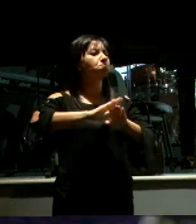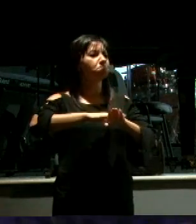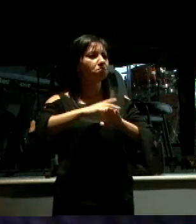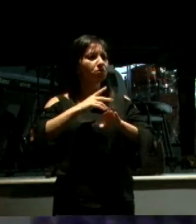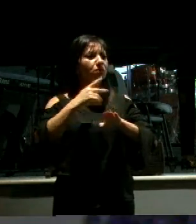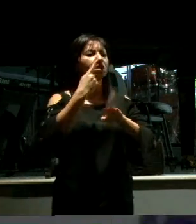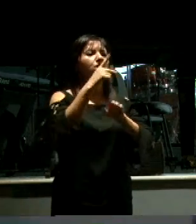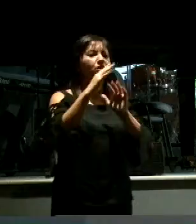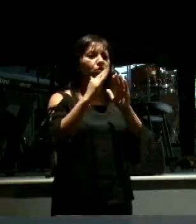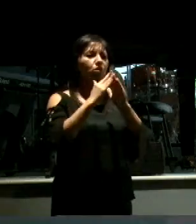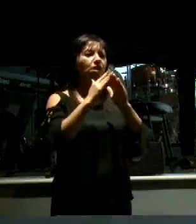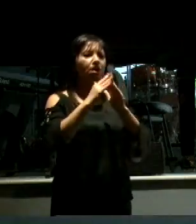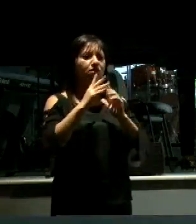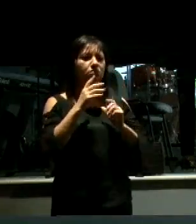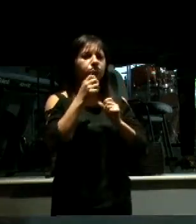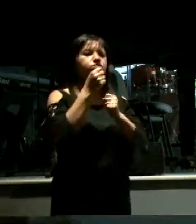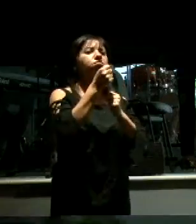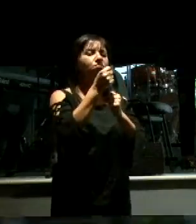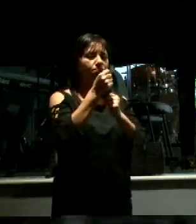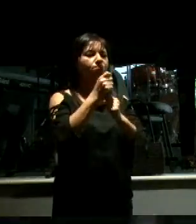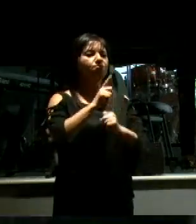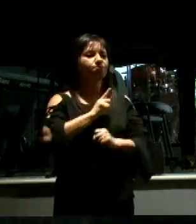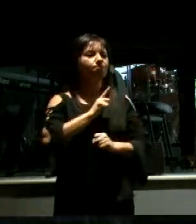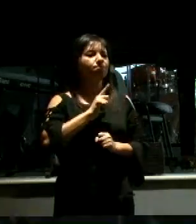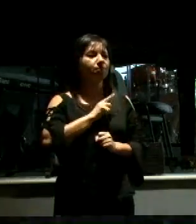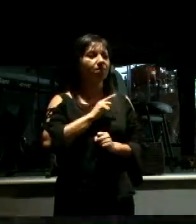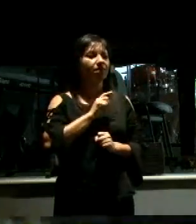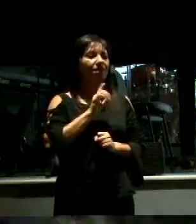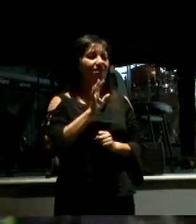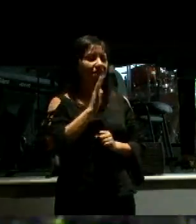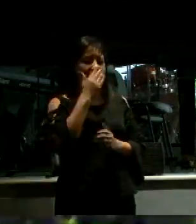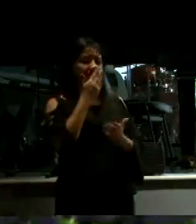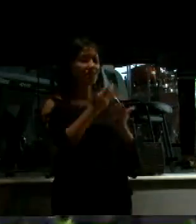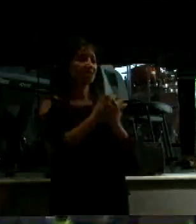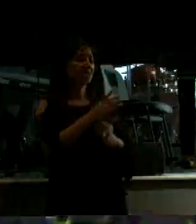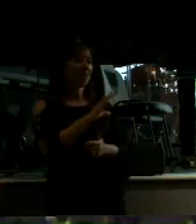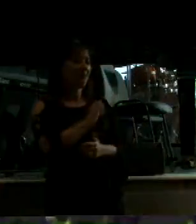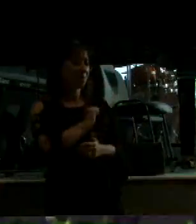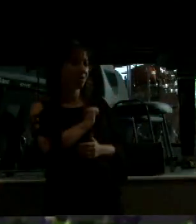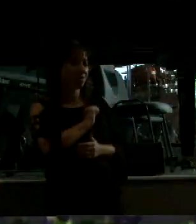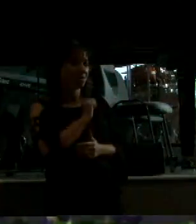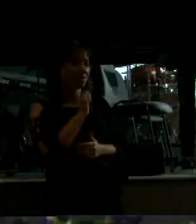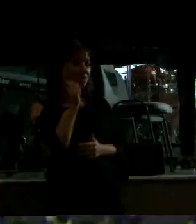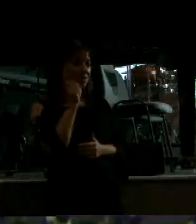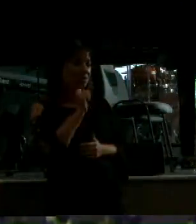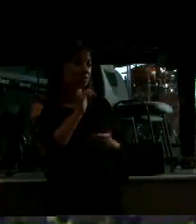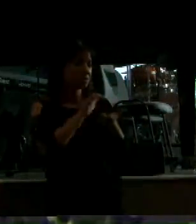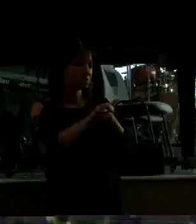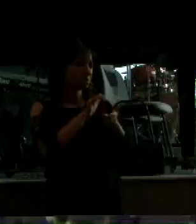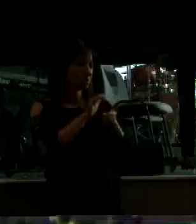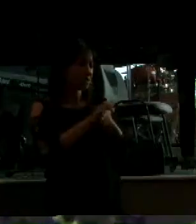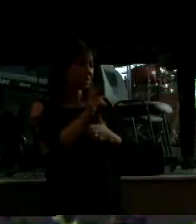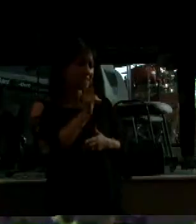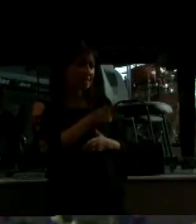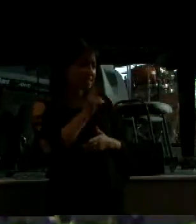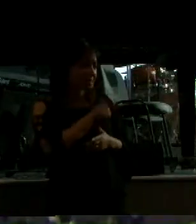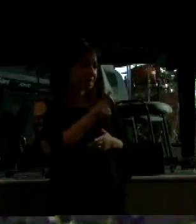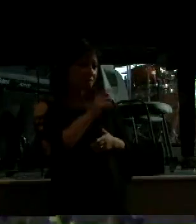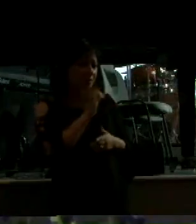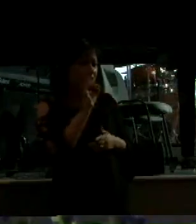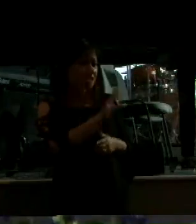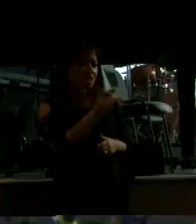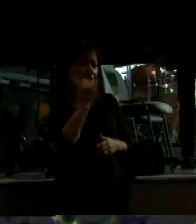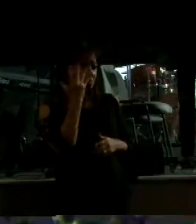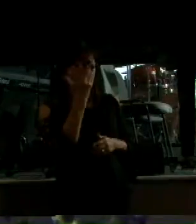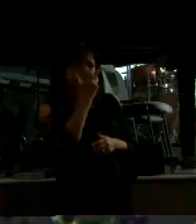Não acredite que o amor da tua mulher vai ser por você se você for o mais bonito